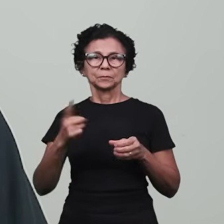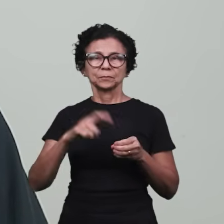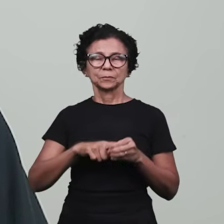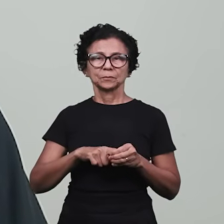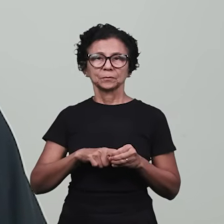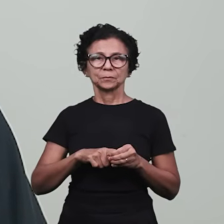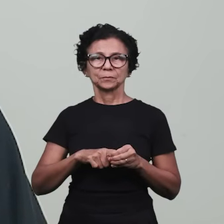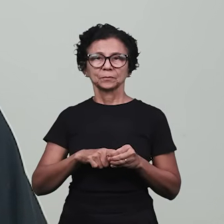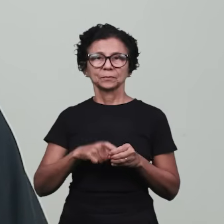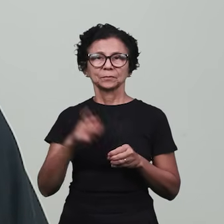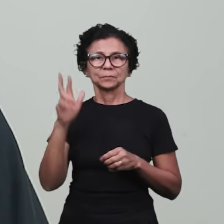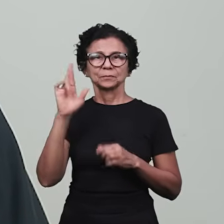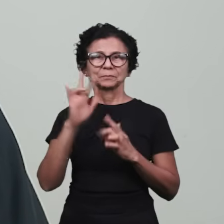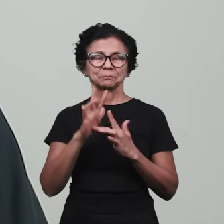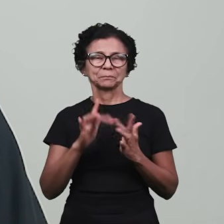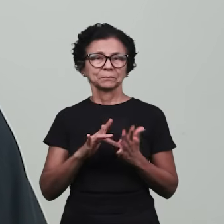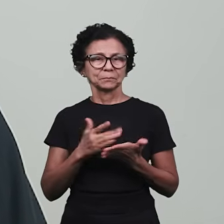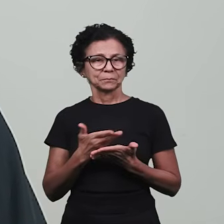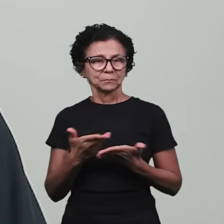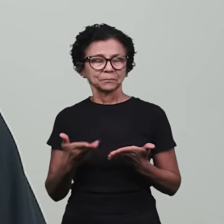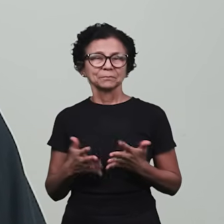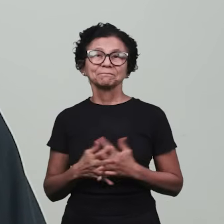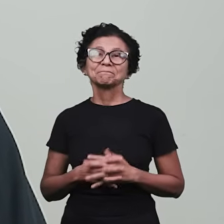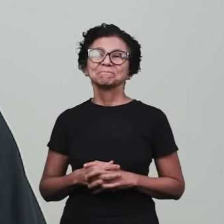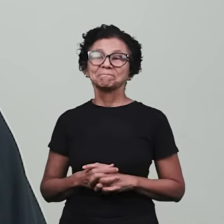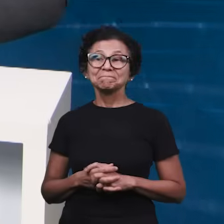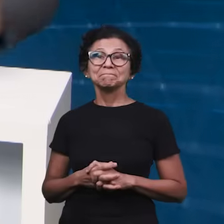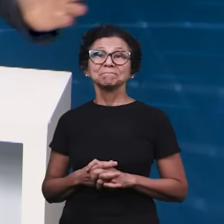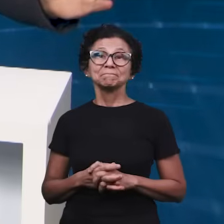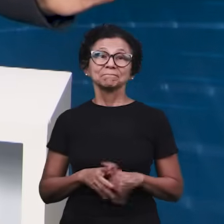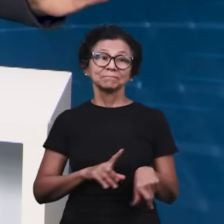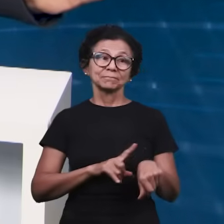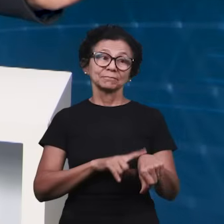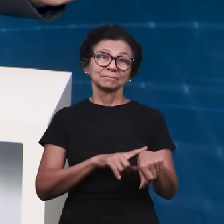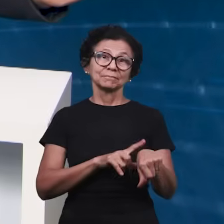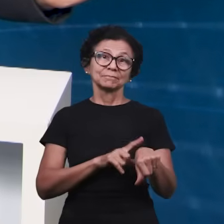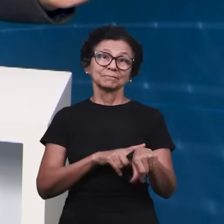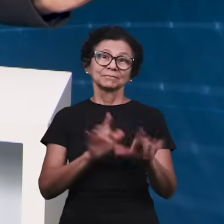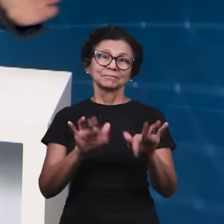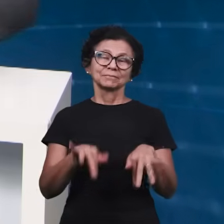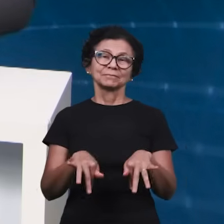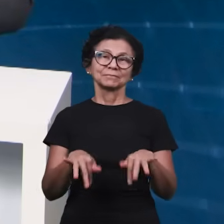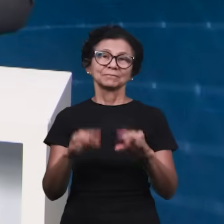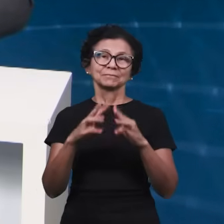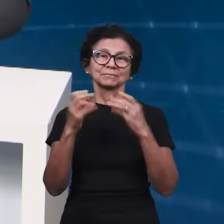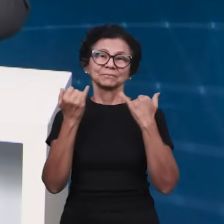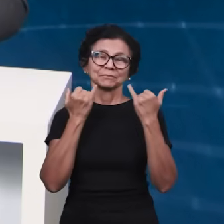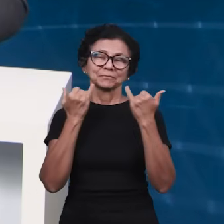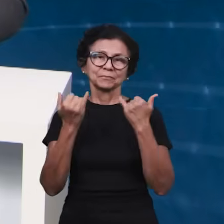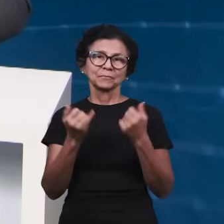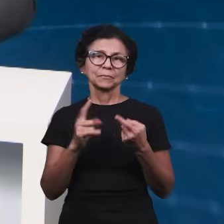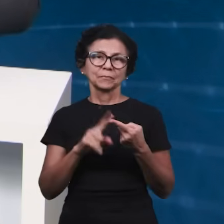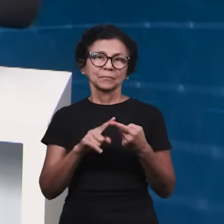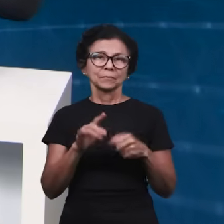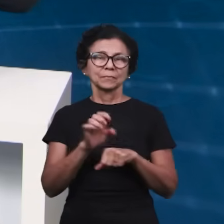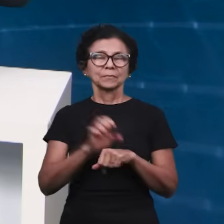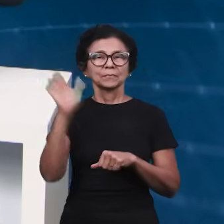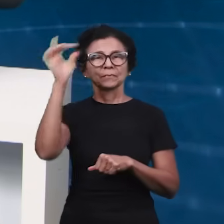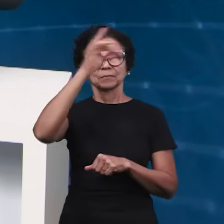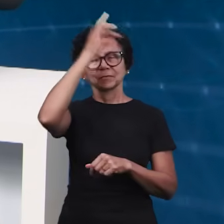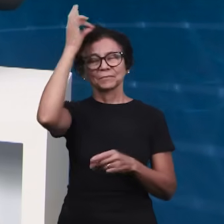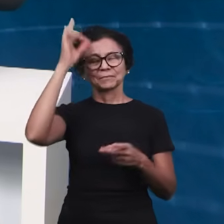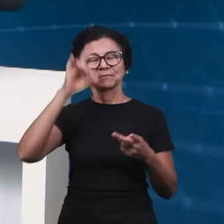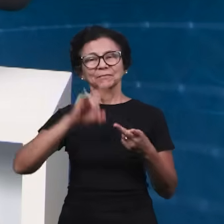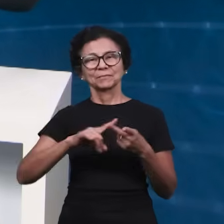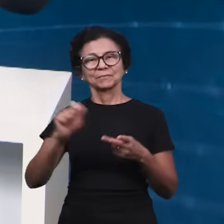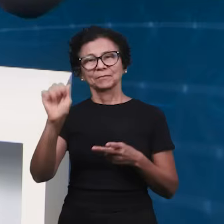semana, desejando a todos a paz do Senhor Jesus. Olha só, estamos chegando aqui ao final de mais uma edição do Manaim News. Nós falamos sobre o estado